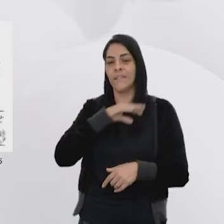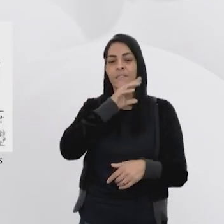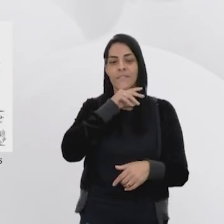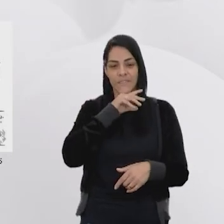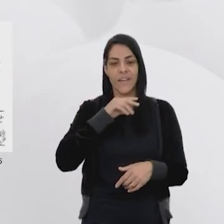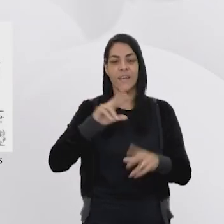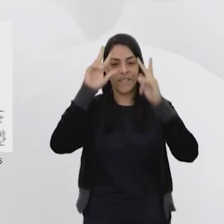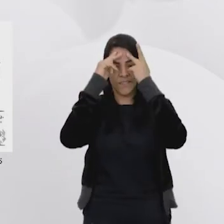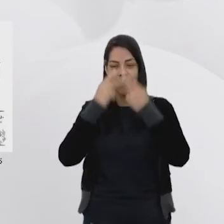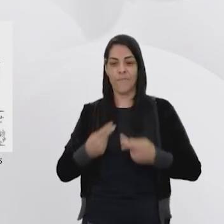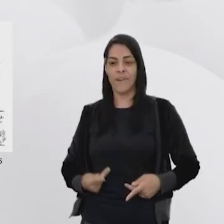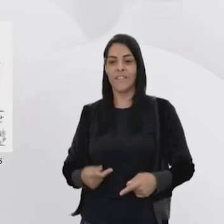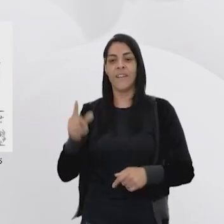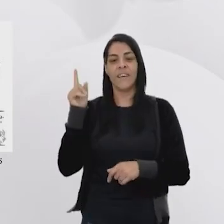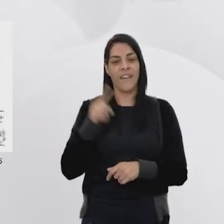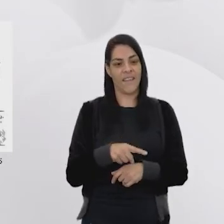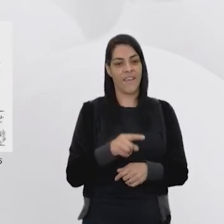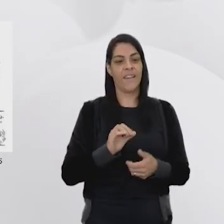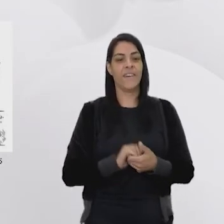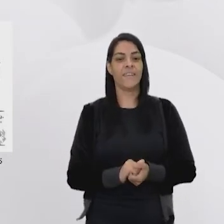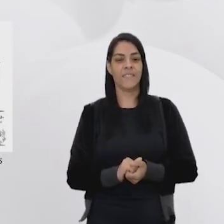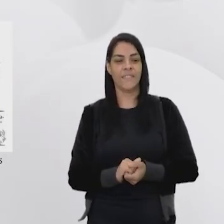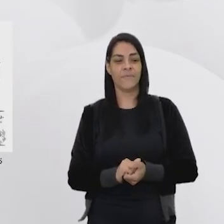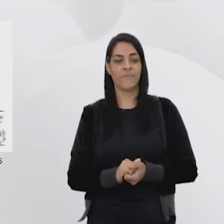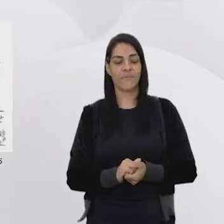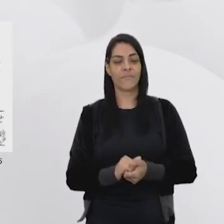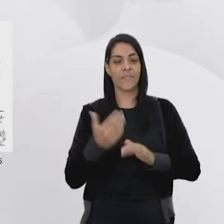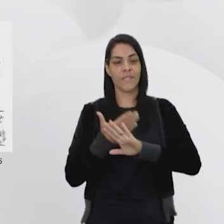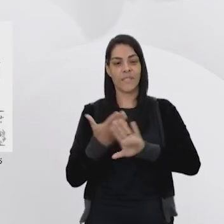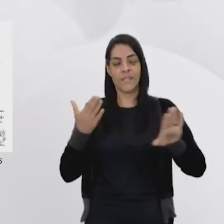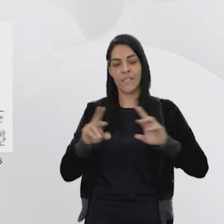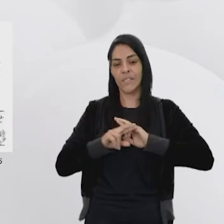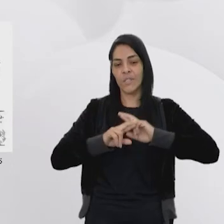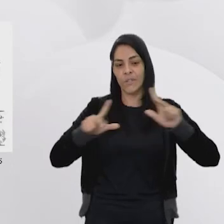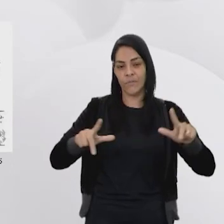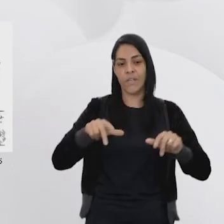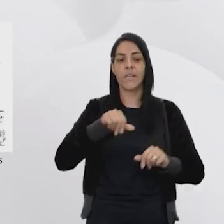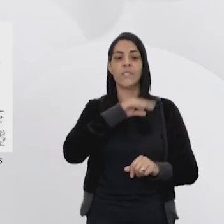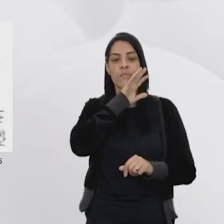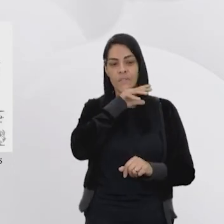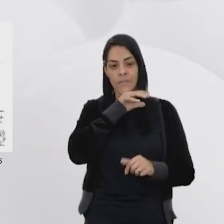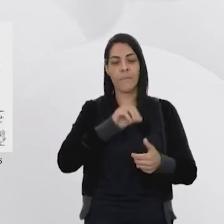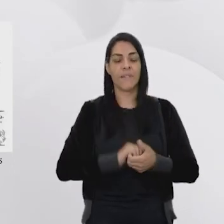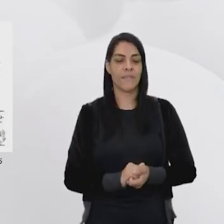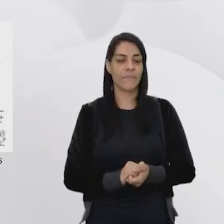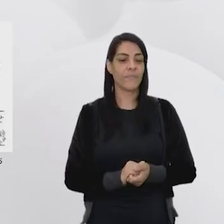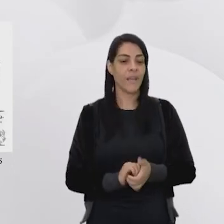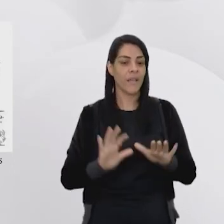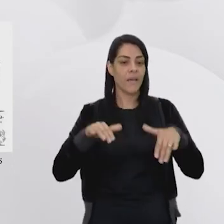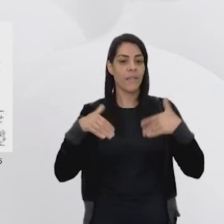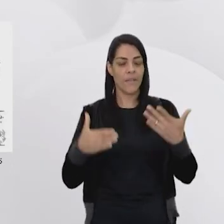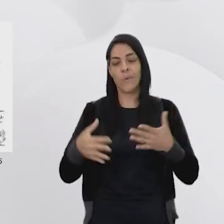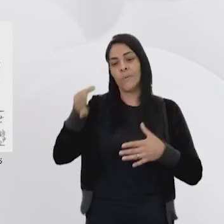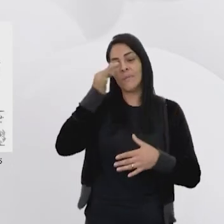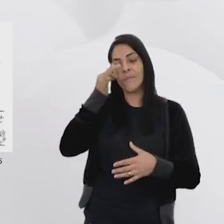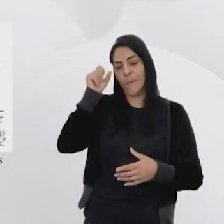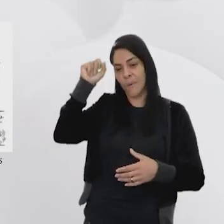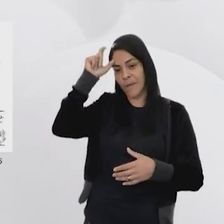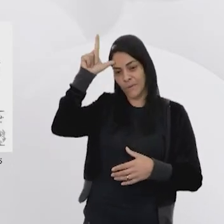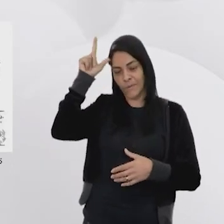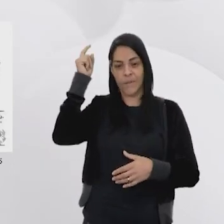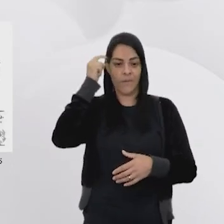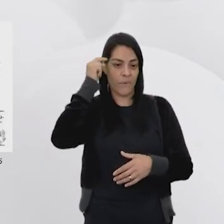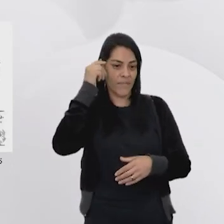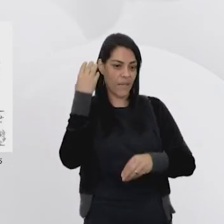ser humano seria essencialmente distinto, diferente dos outros animais. Além disso, observamos que a cultura foi